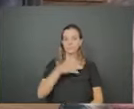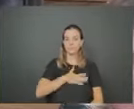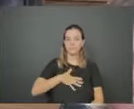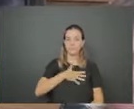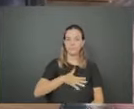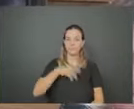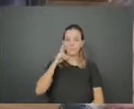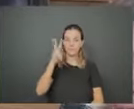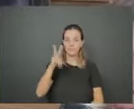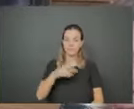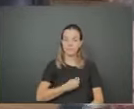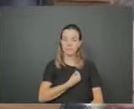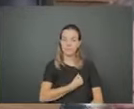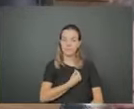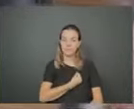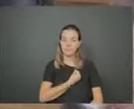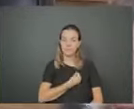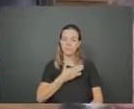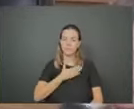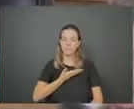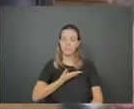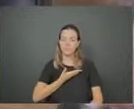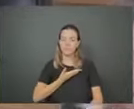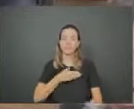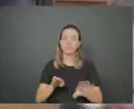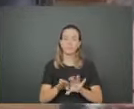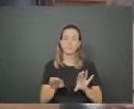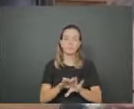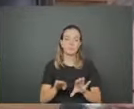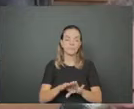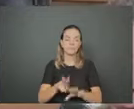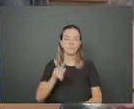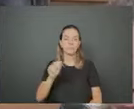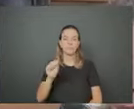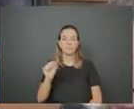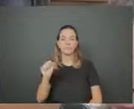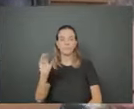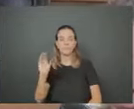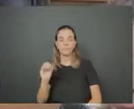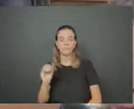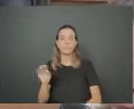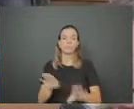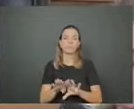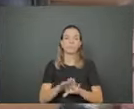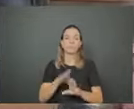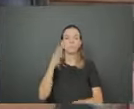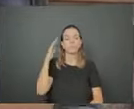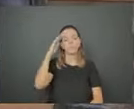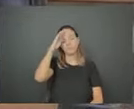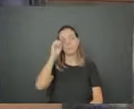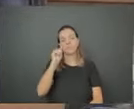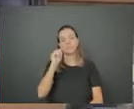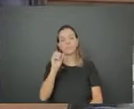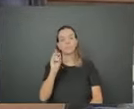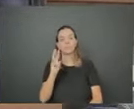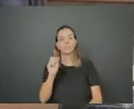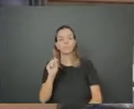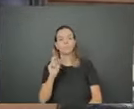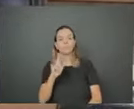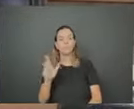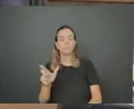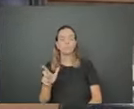Coronel Vasco, prazer também, meu colega de faculdade. Capitão Goulart, que tem conversado conosco aqui, os demais oficiais e também